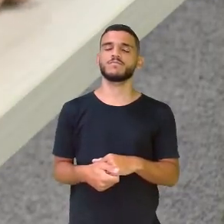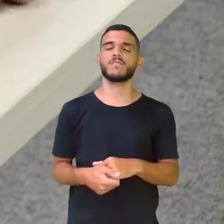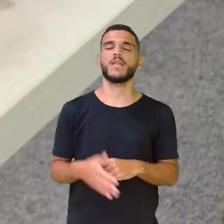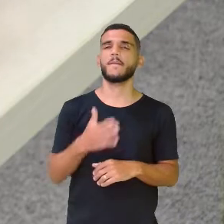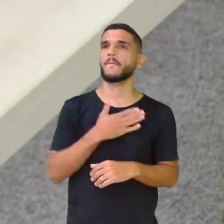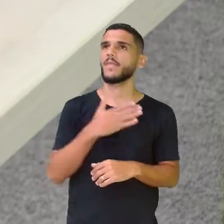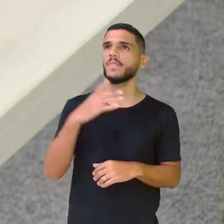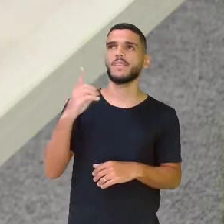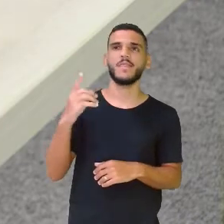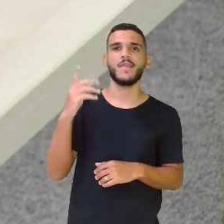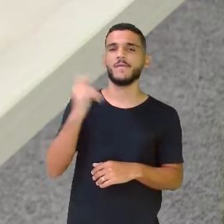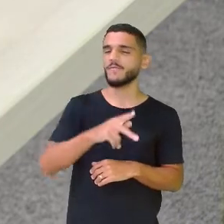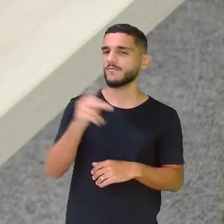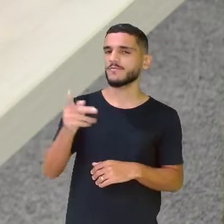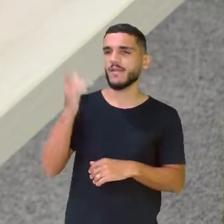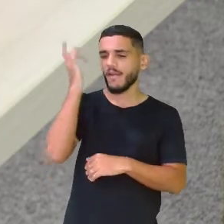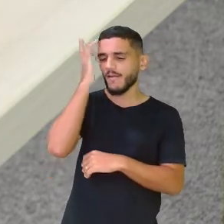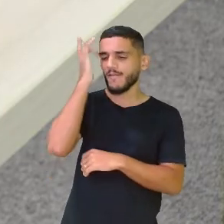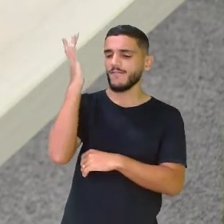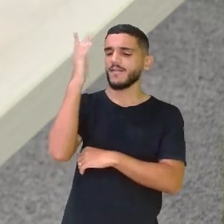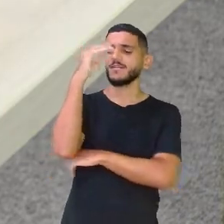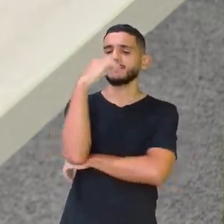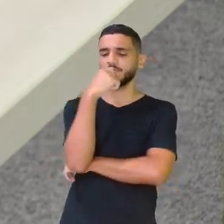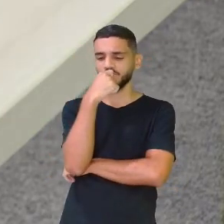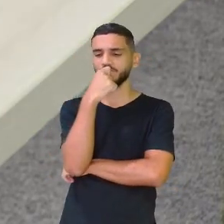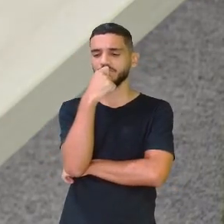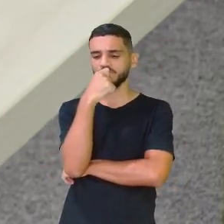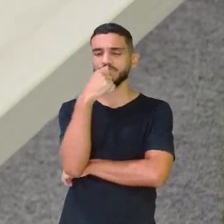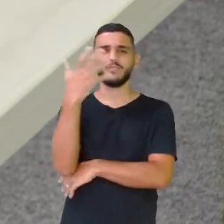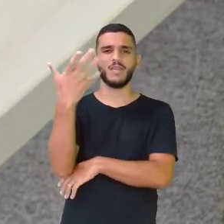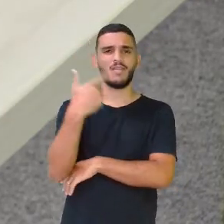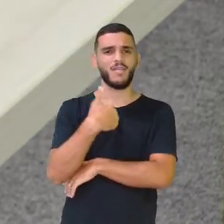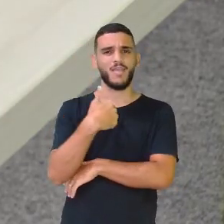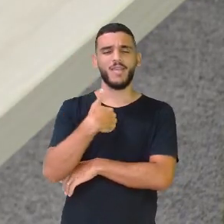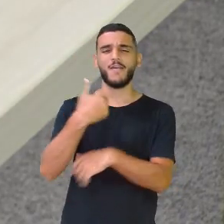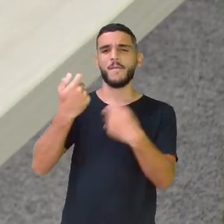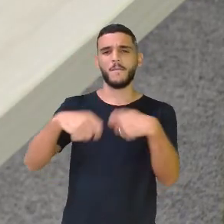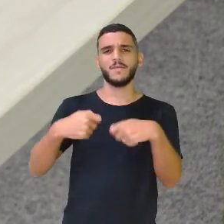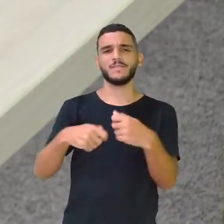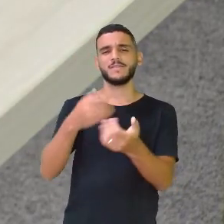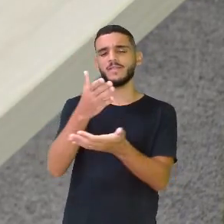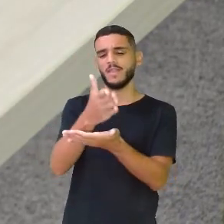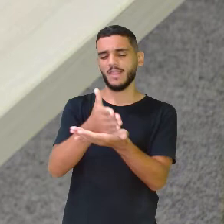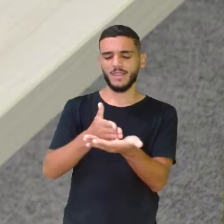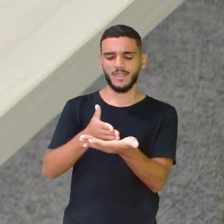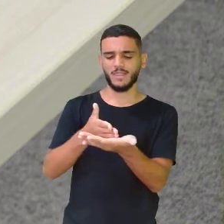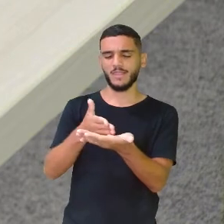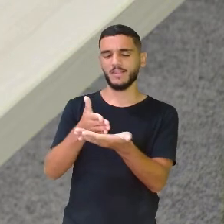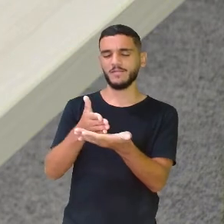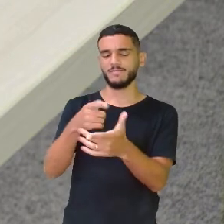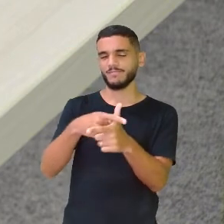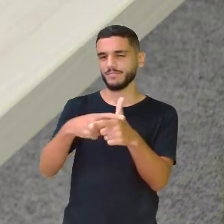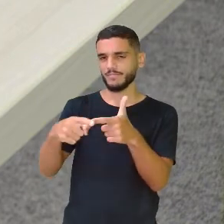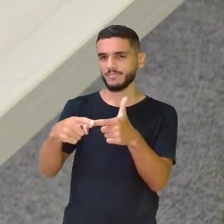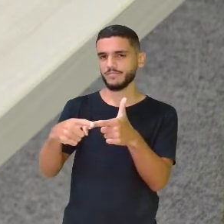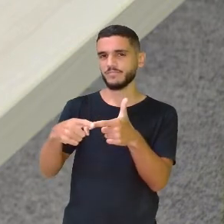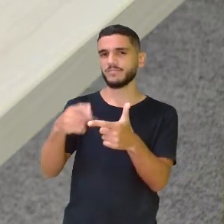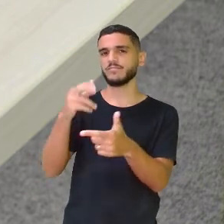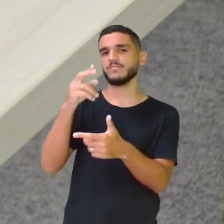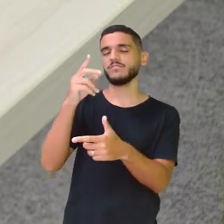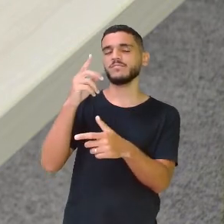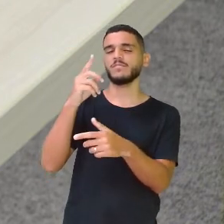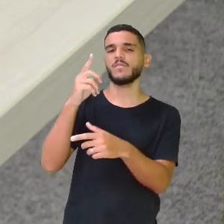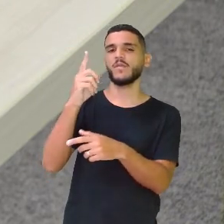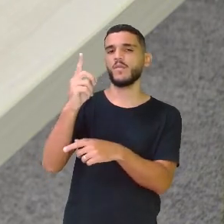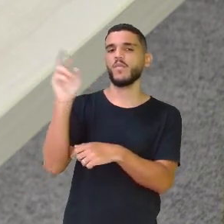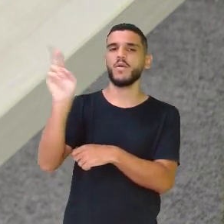Meu Deus, professora, que coisa fácil. Eu não vou precisar dividir esse real em 4 partes? Em 4